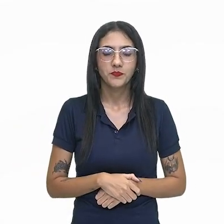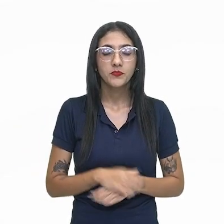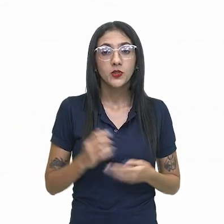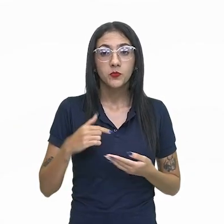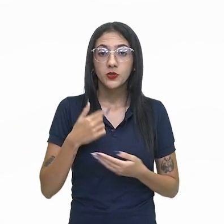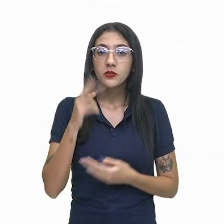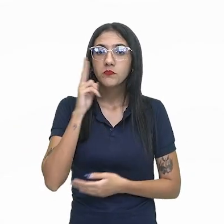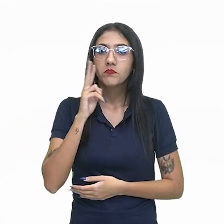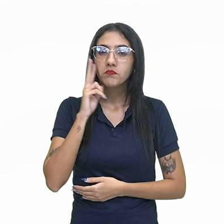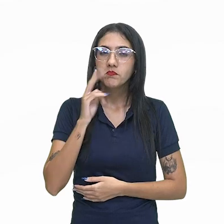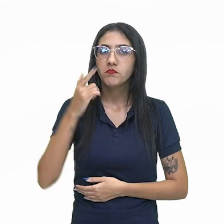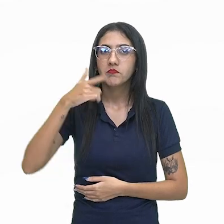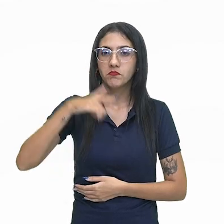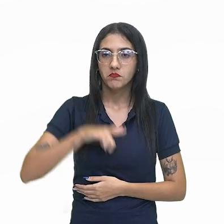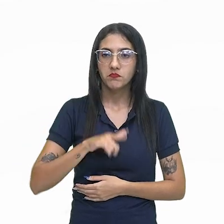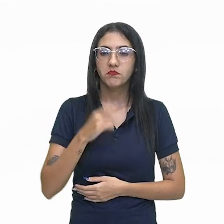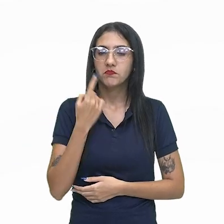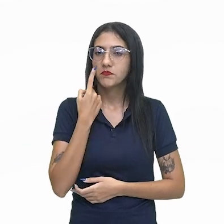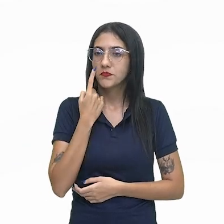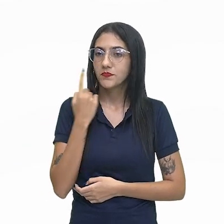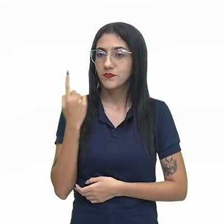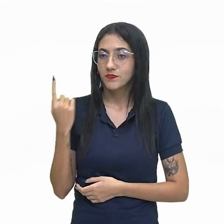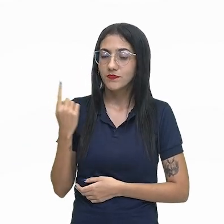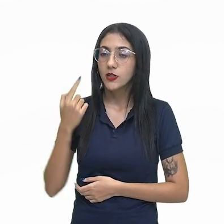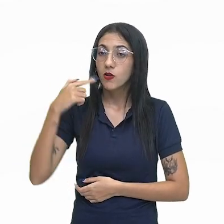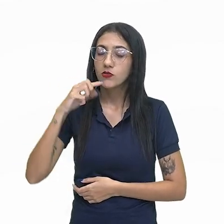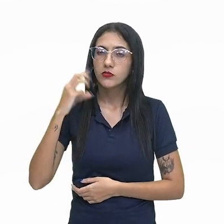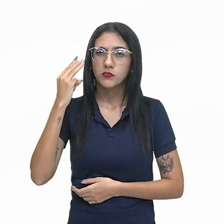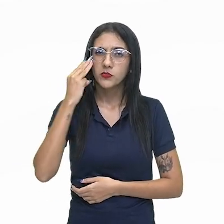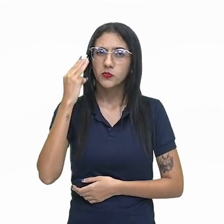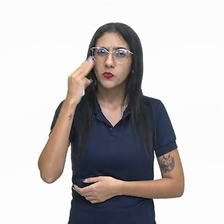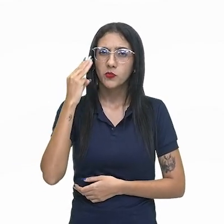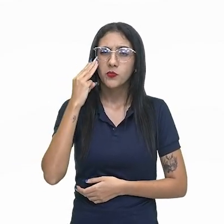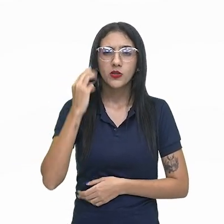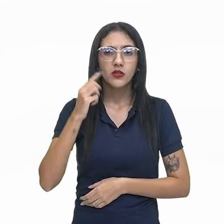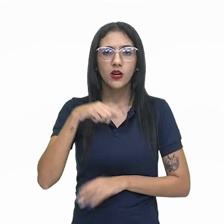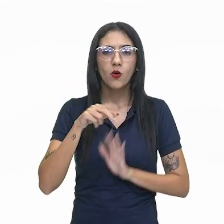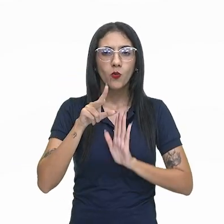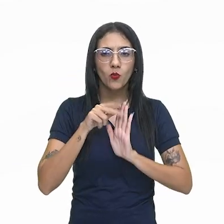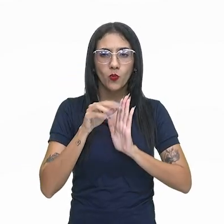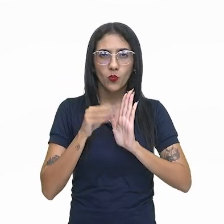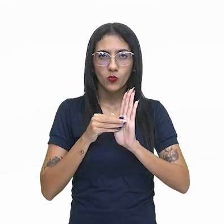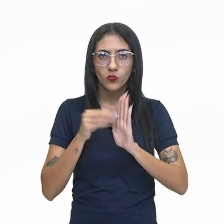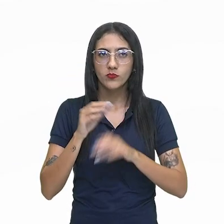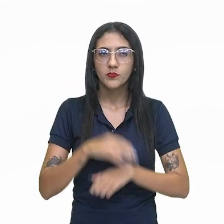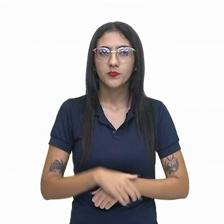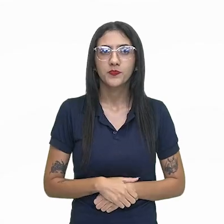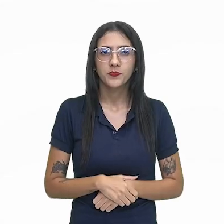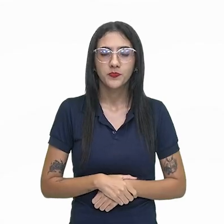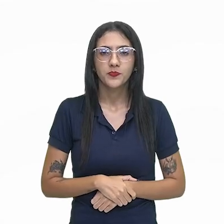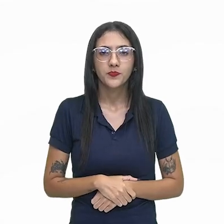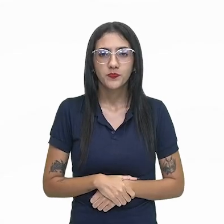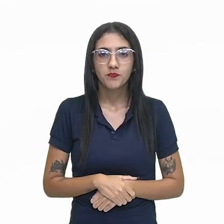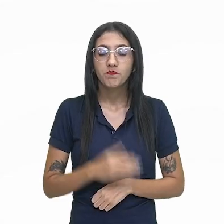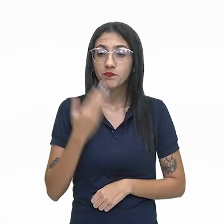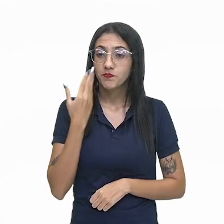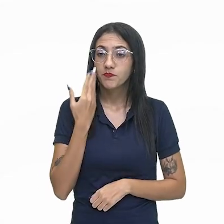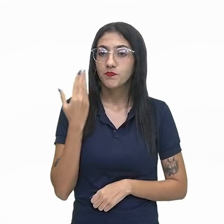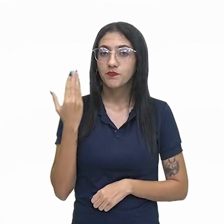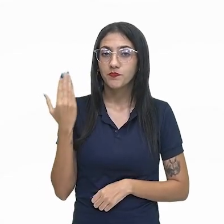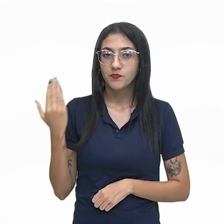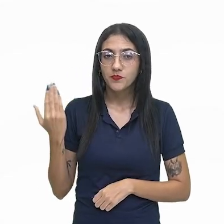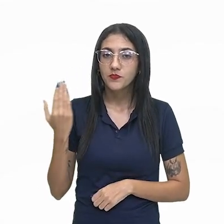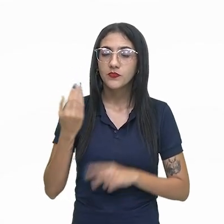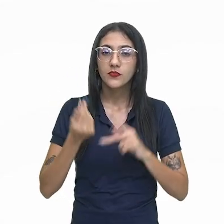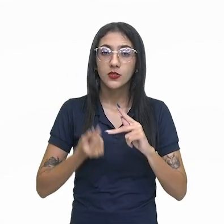relembrar mais uma vez, né, para vocês fixarem bem esse conteúdo, mostrando aí para vocês a proteína